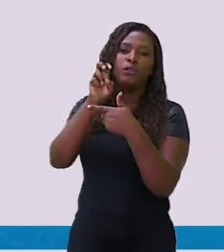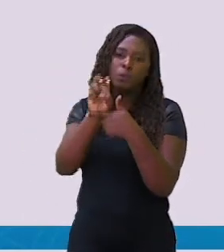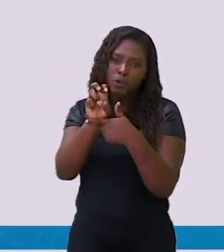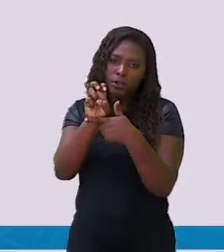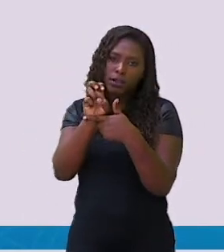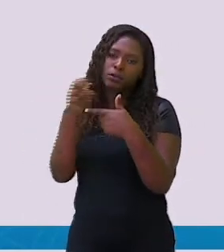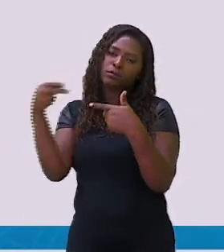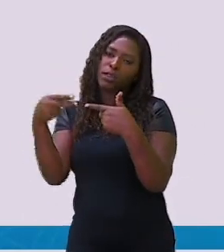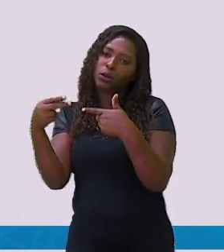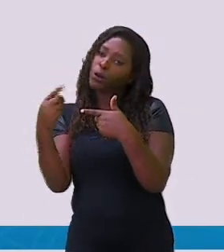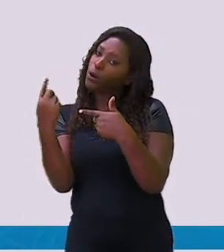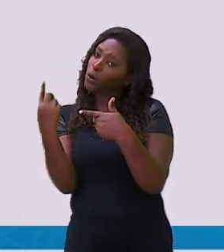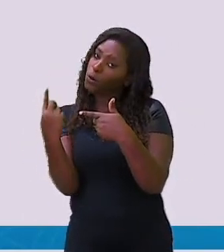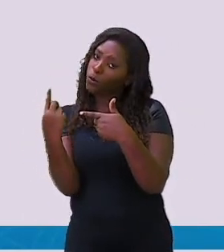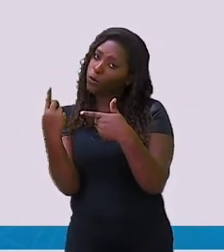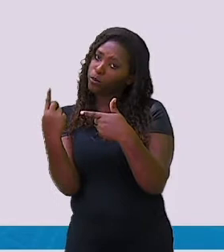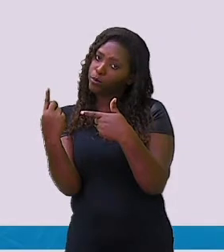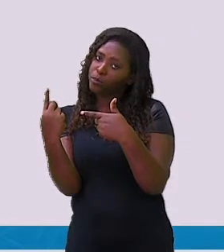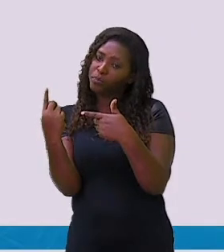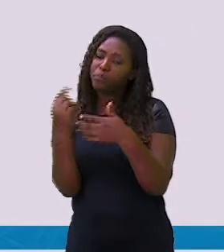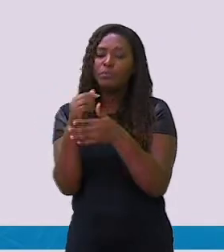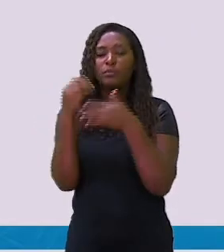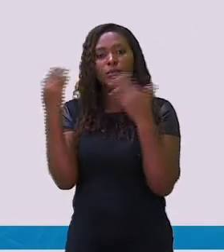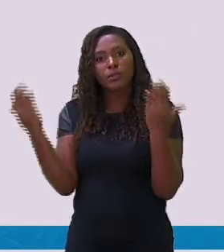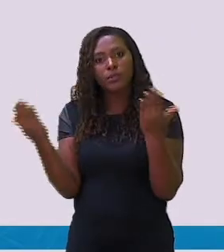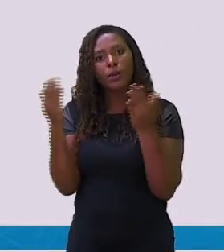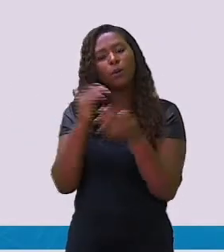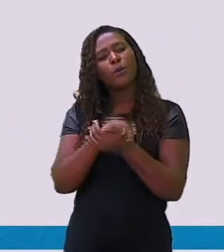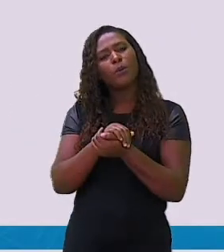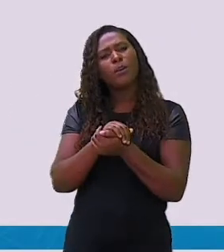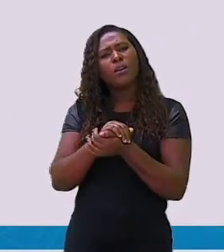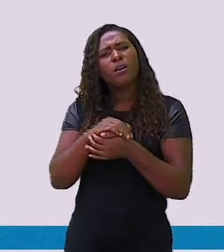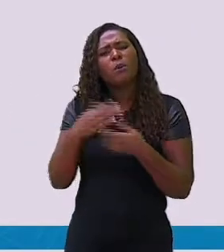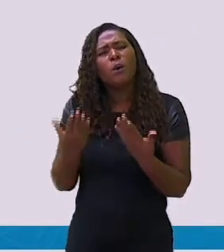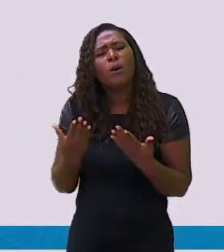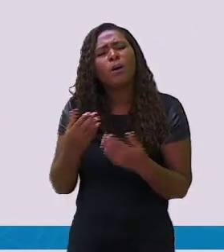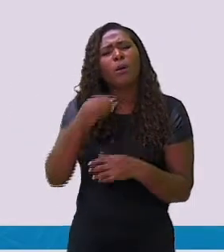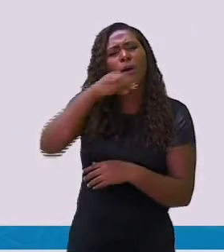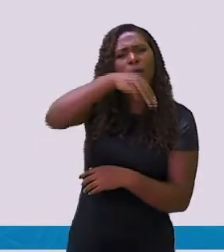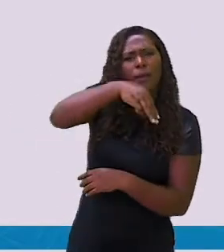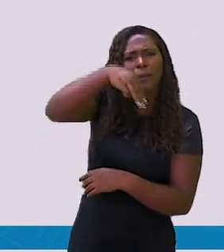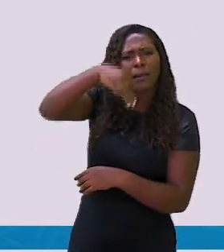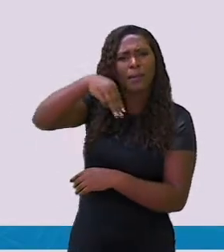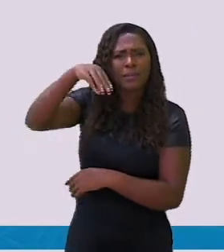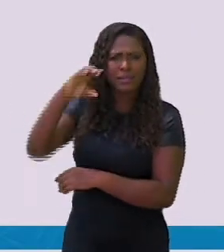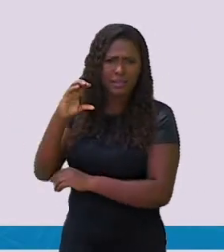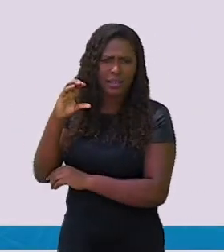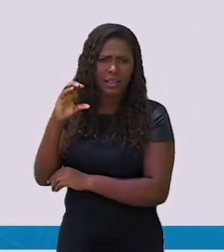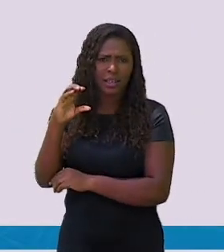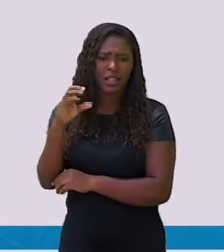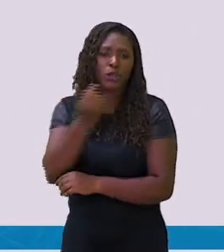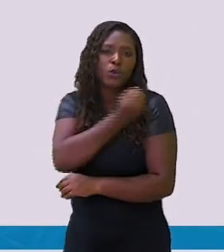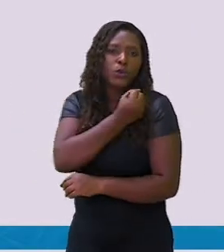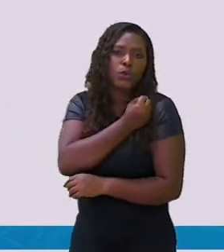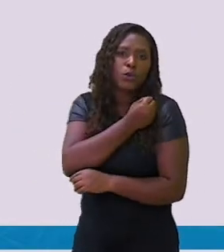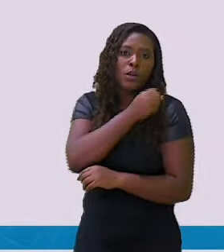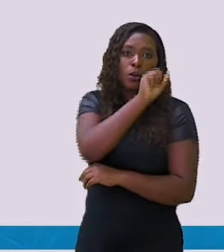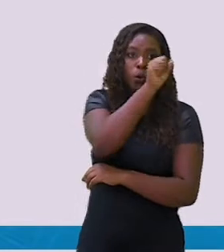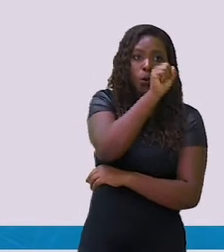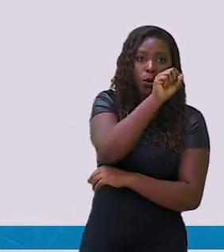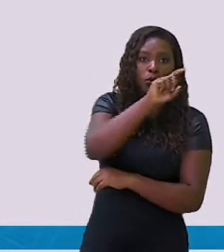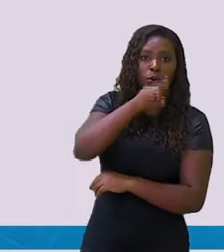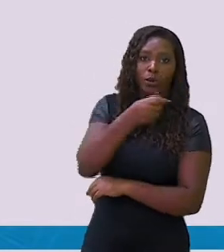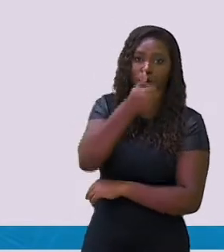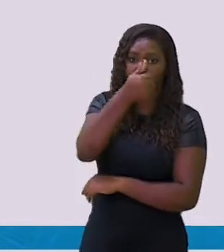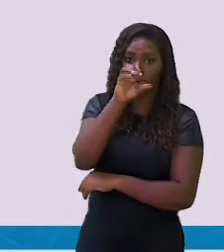que é igual a Então qual que é o MMC de oito e dez olha basta